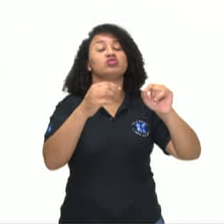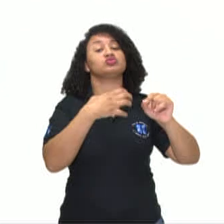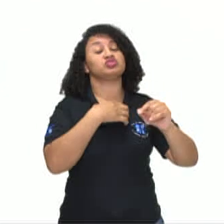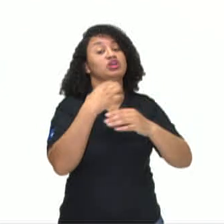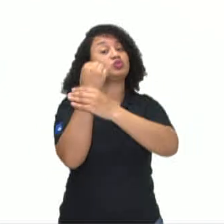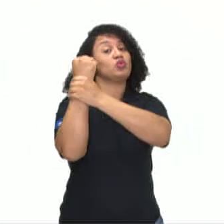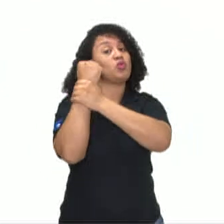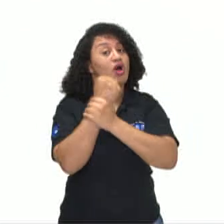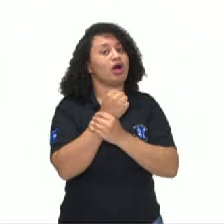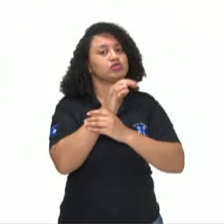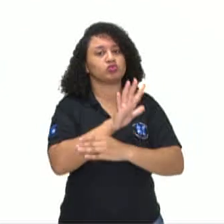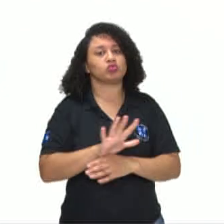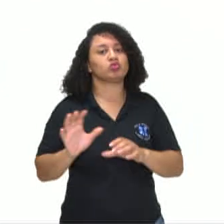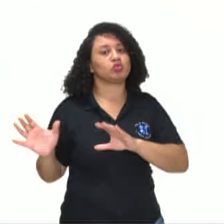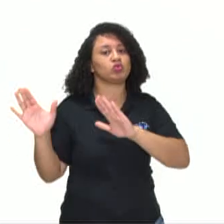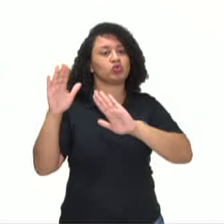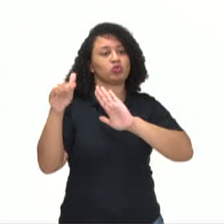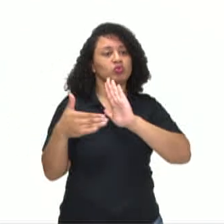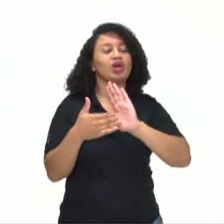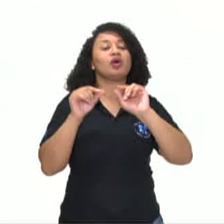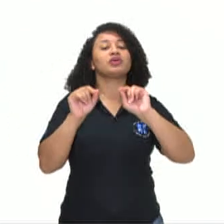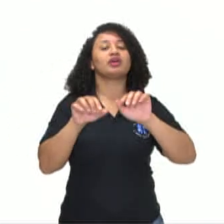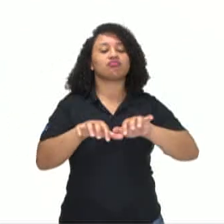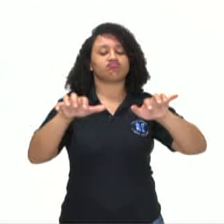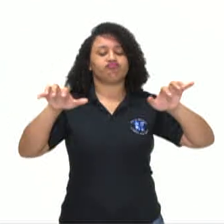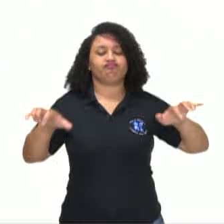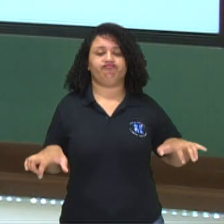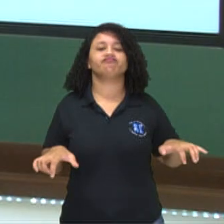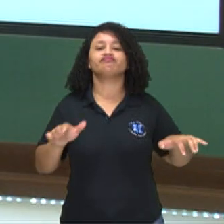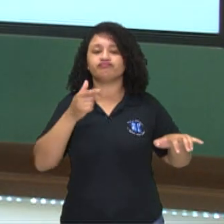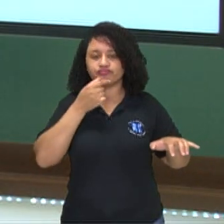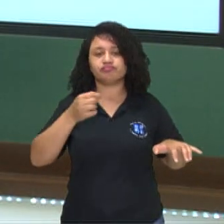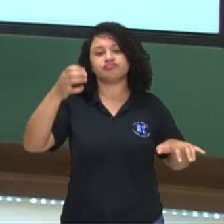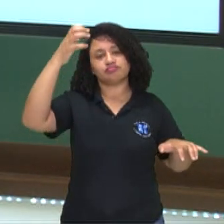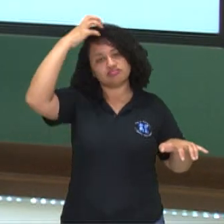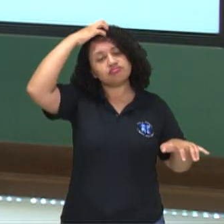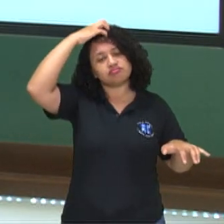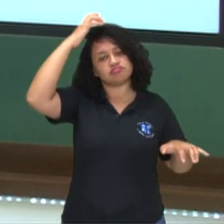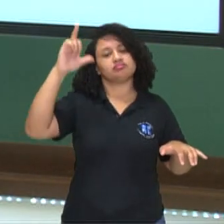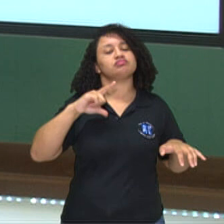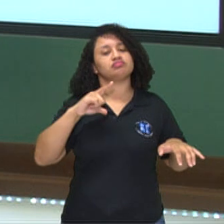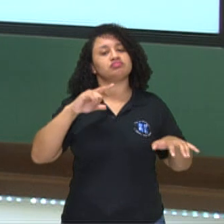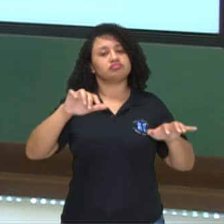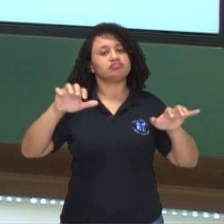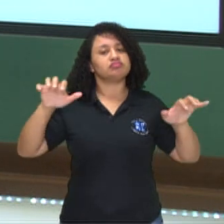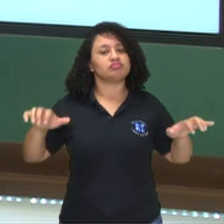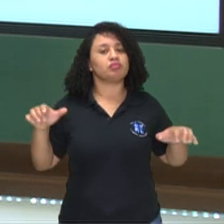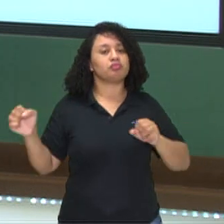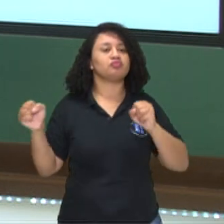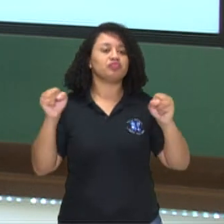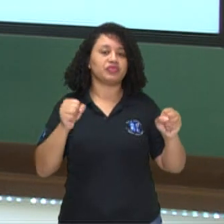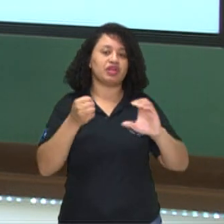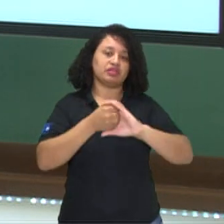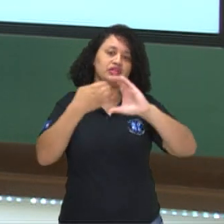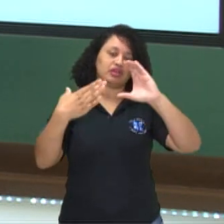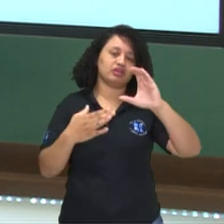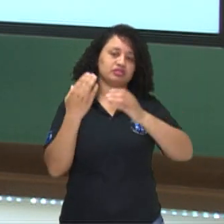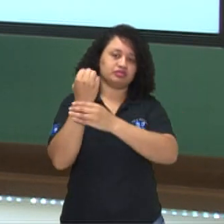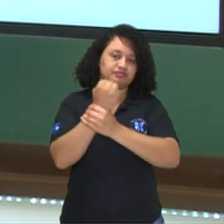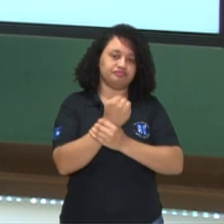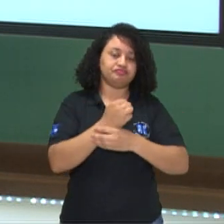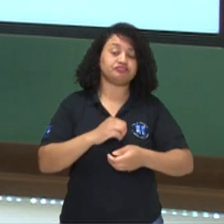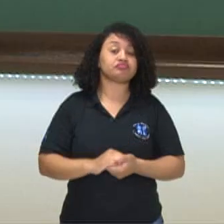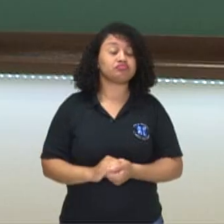forma absoluta nas mãos do monarca, né? Essas características do absolutismo.